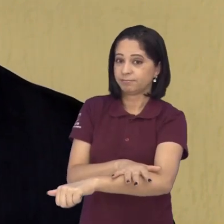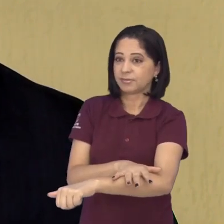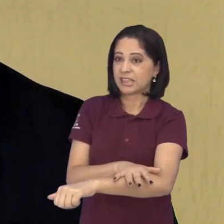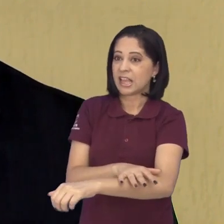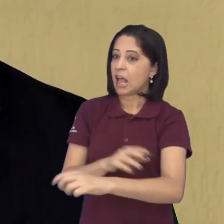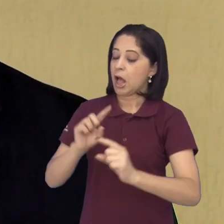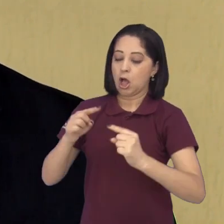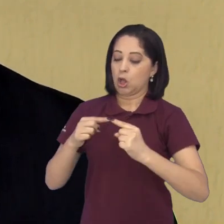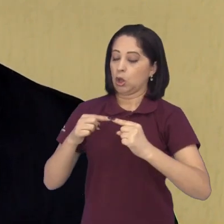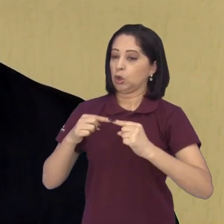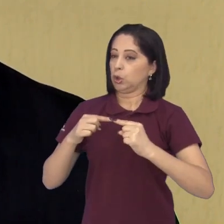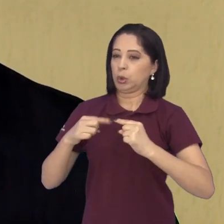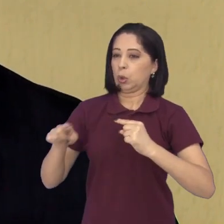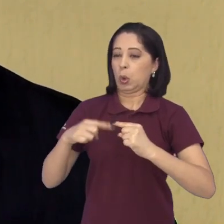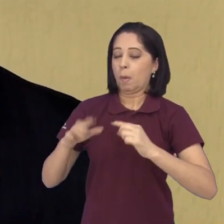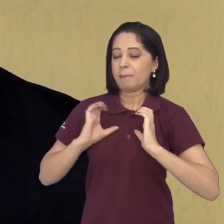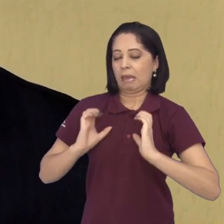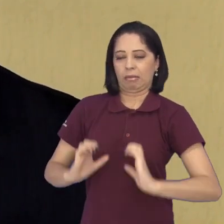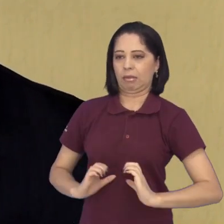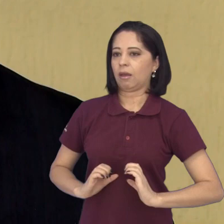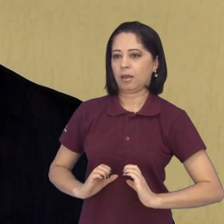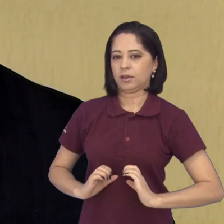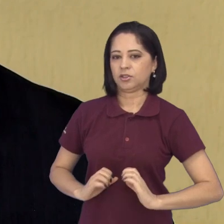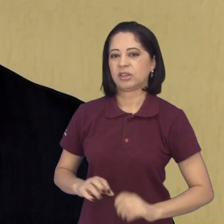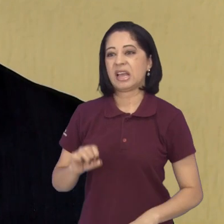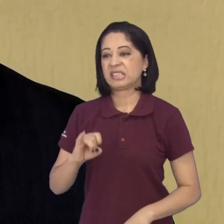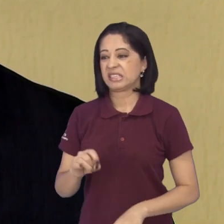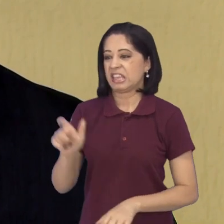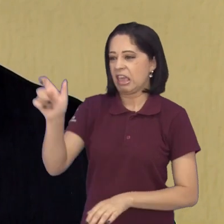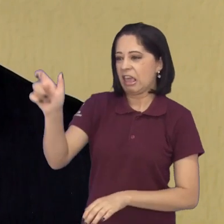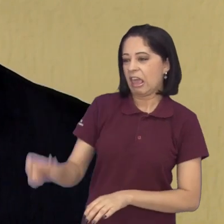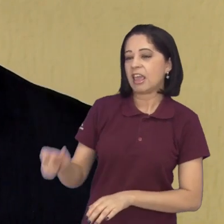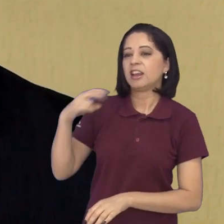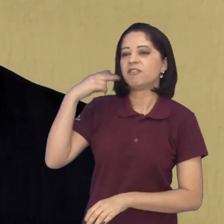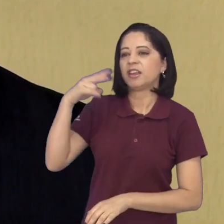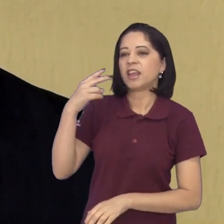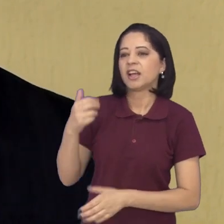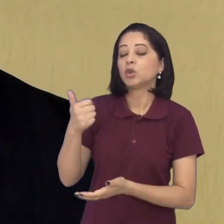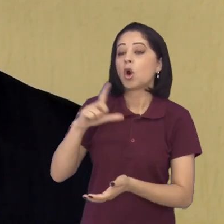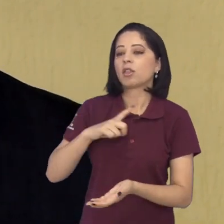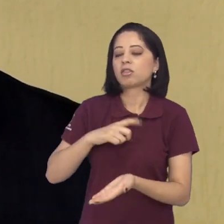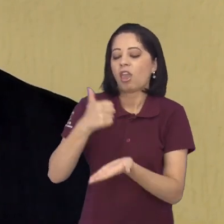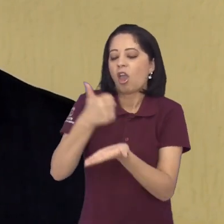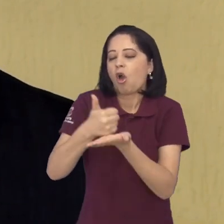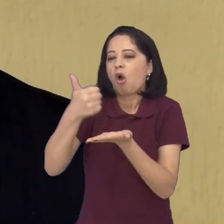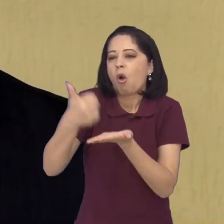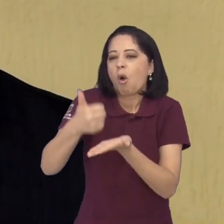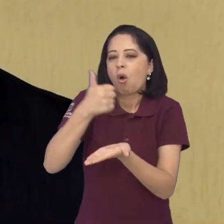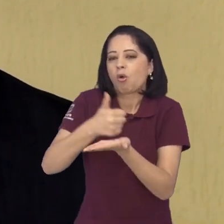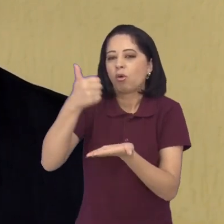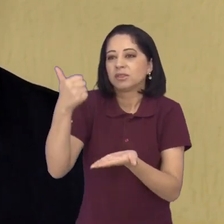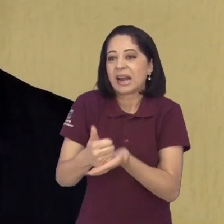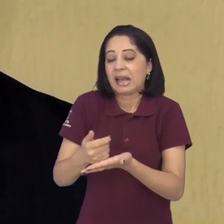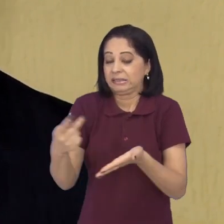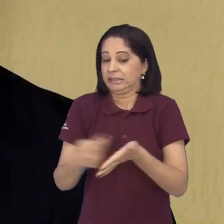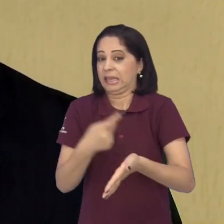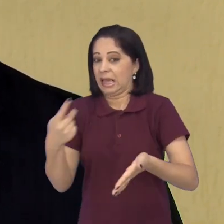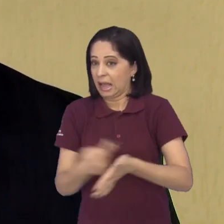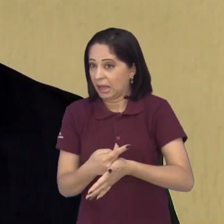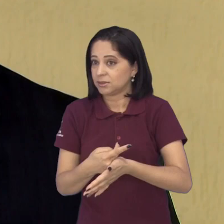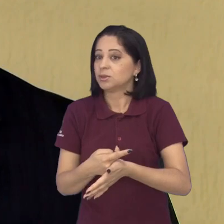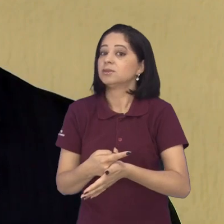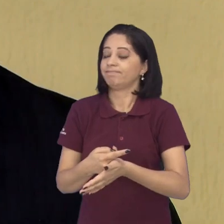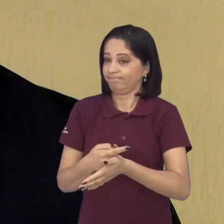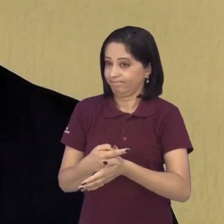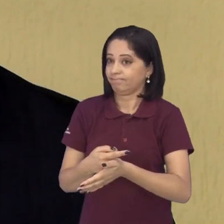parlamentar, enquanto investido do seu mandato, ele detém contratos com a administração da casa, que não pode, é